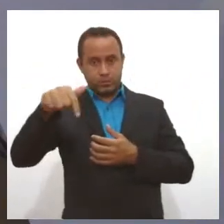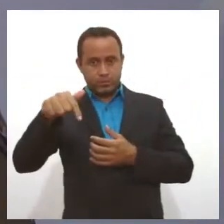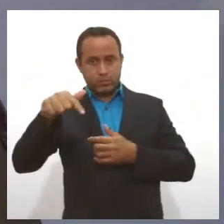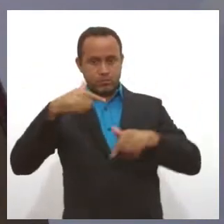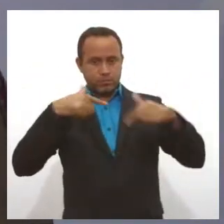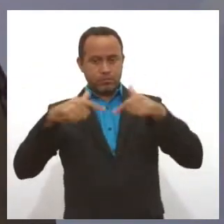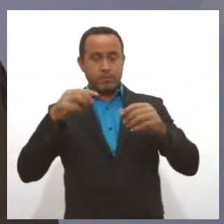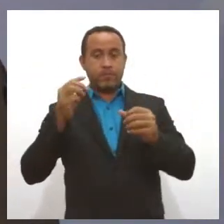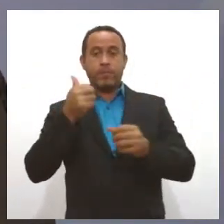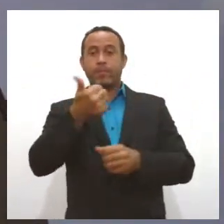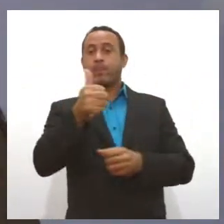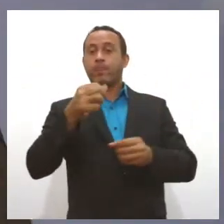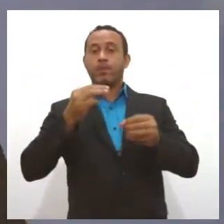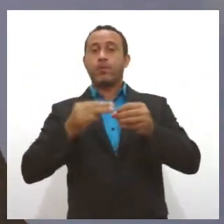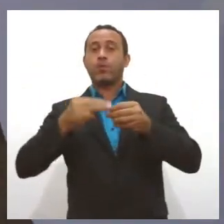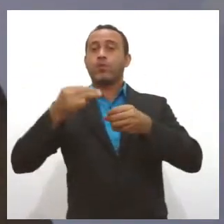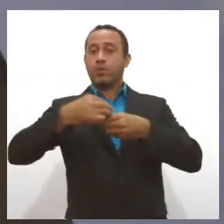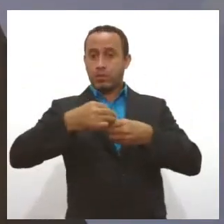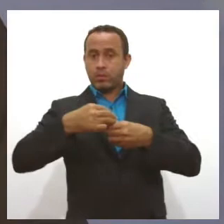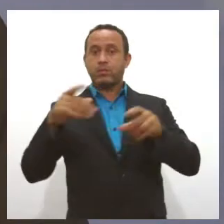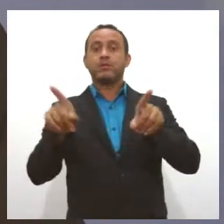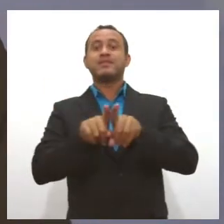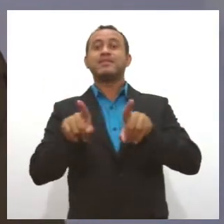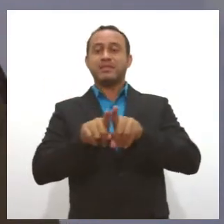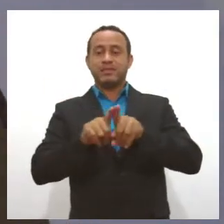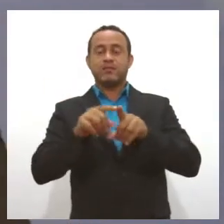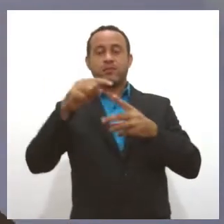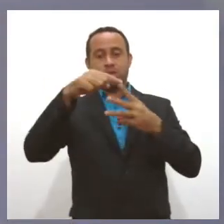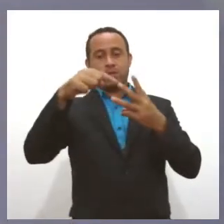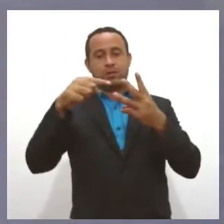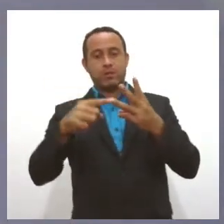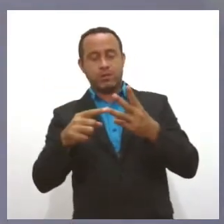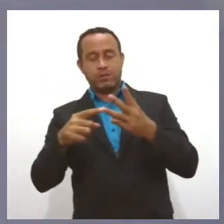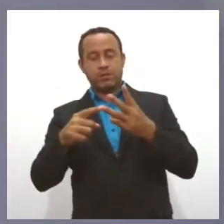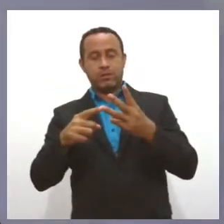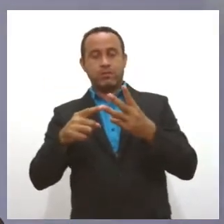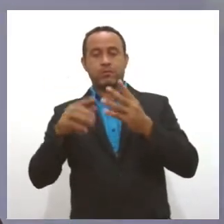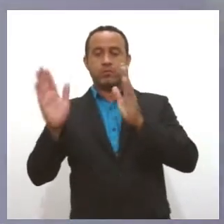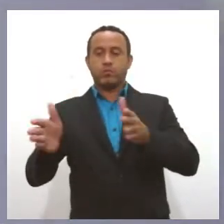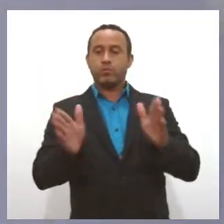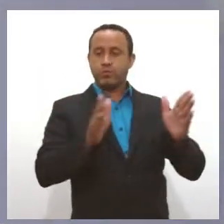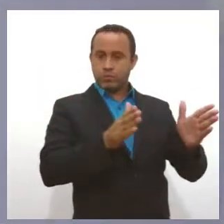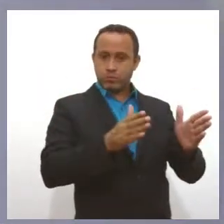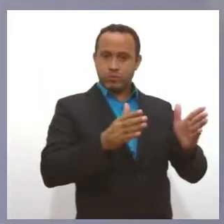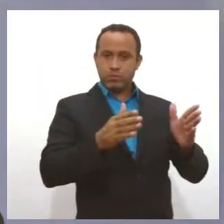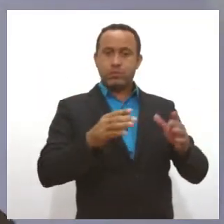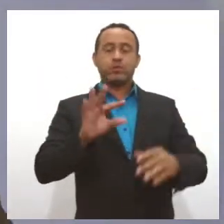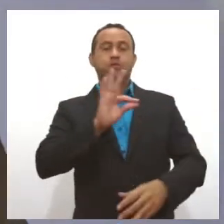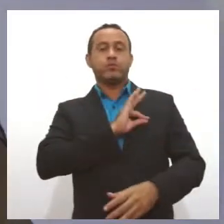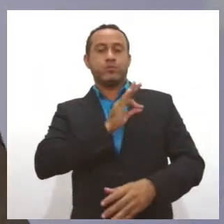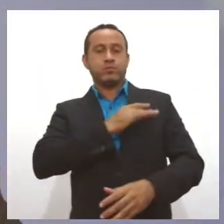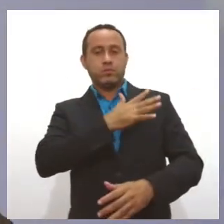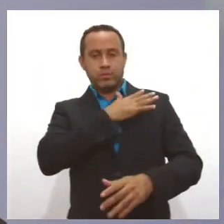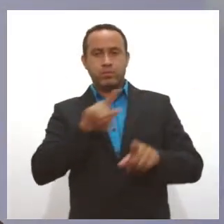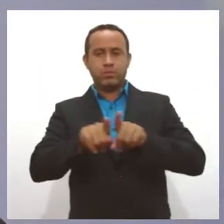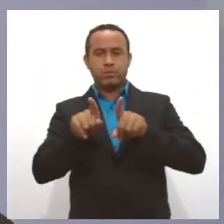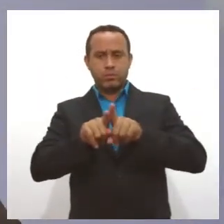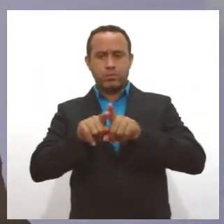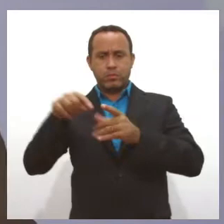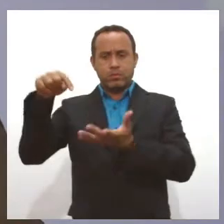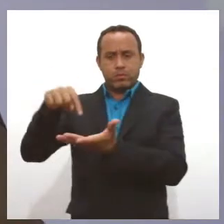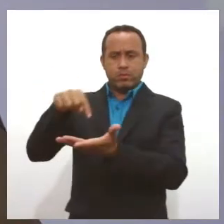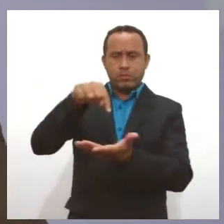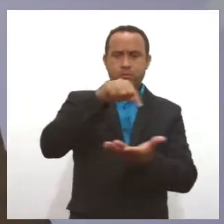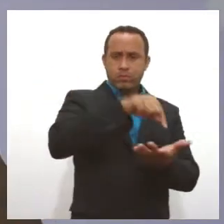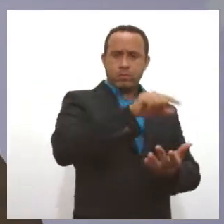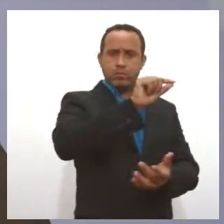11 municípios, né, além, nas três zonas eleitorais, além de 88 militares que ordinariamente estarão nas unidades operacionais para